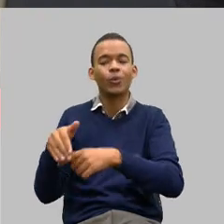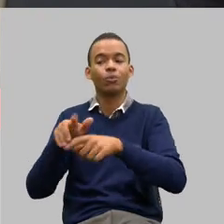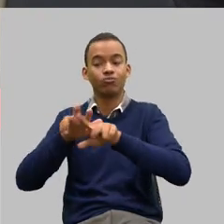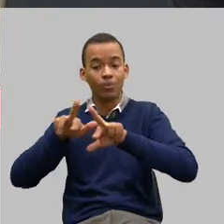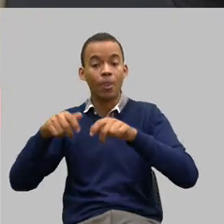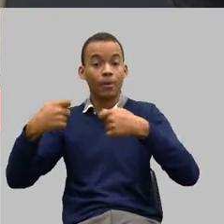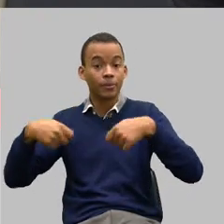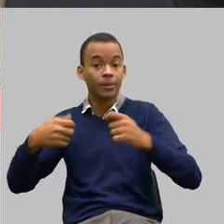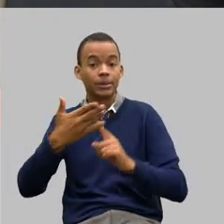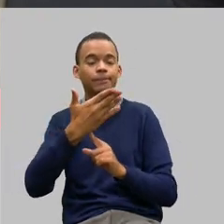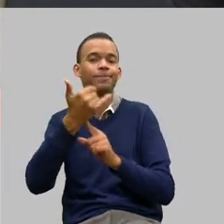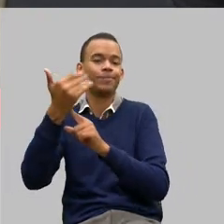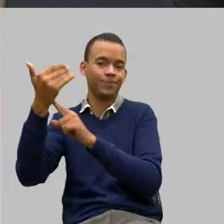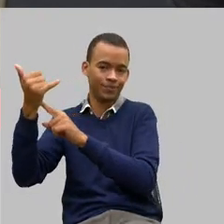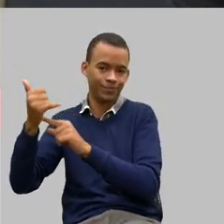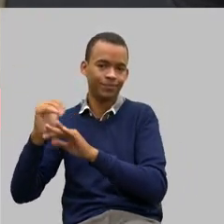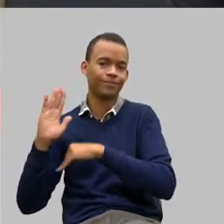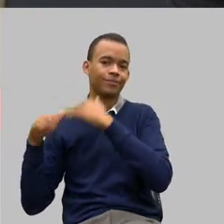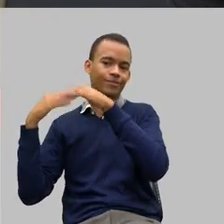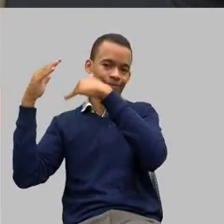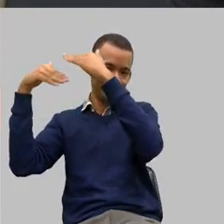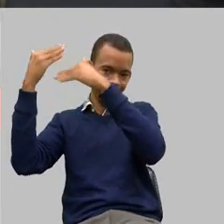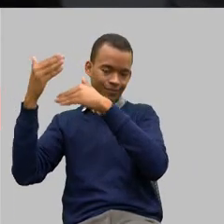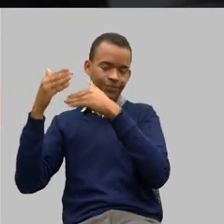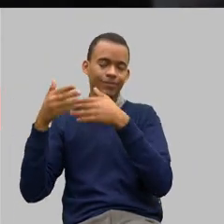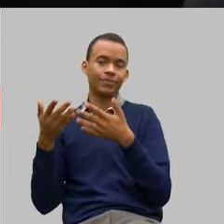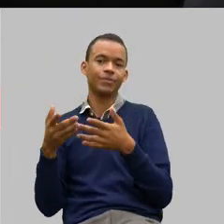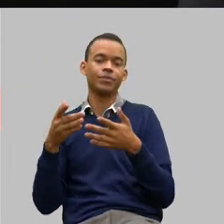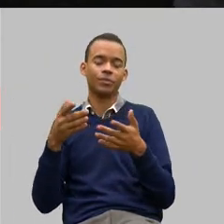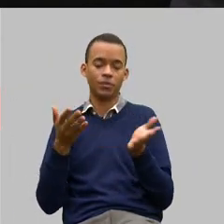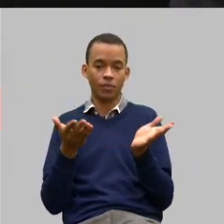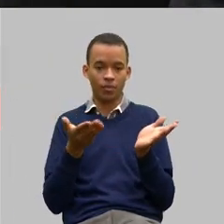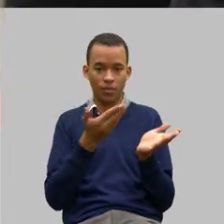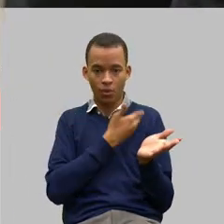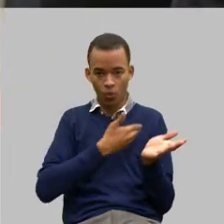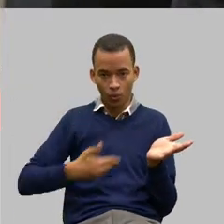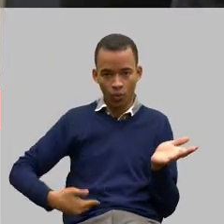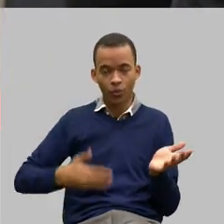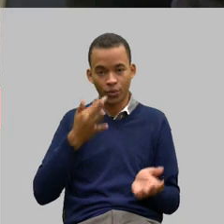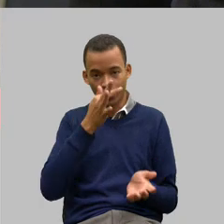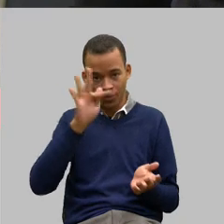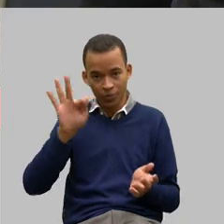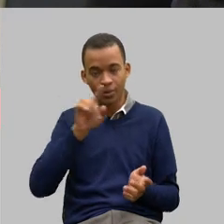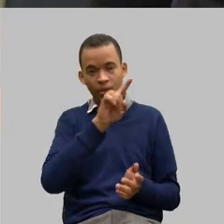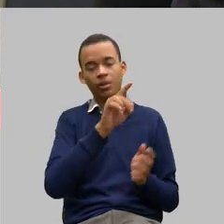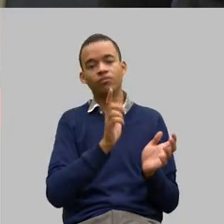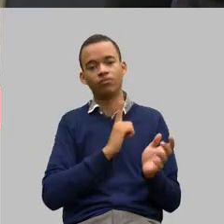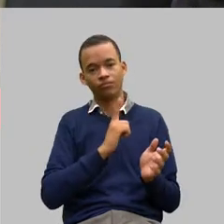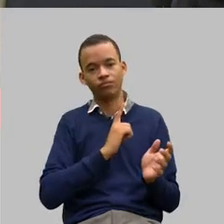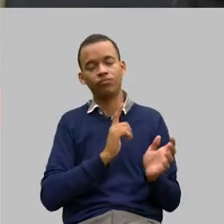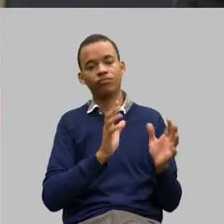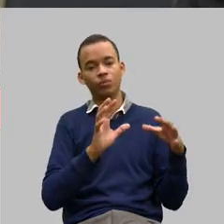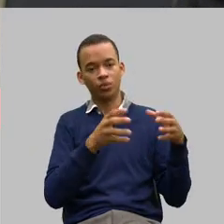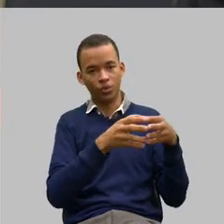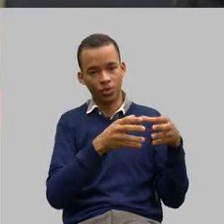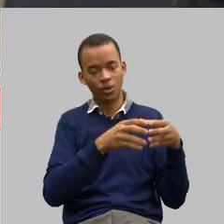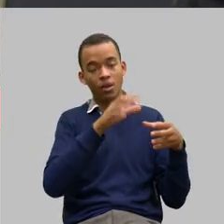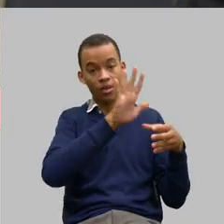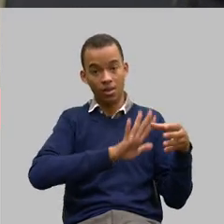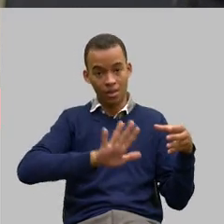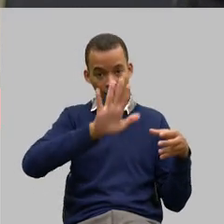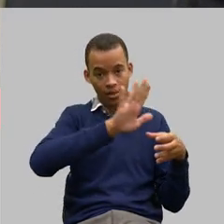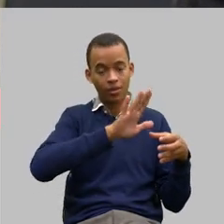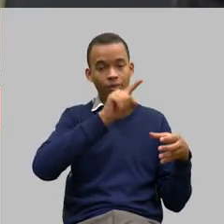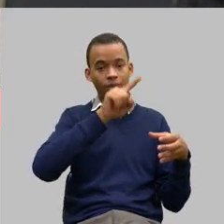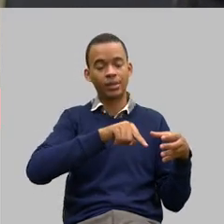tem acompanhar de perto até o que a né o governo federal por meio da Agência Nacional de transportes tem desenvolvido que a gente são as balanças de